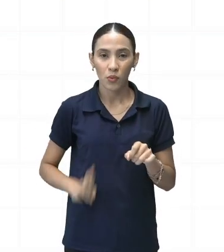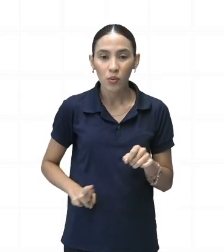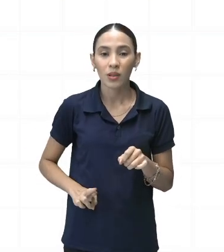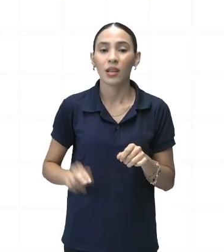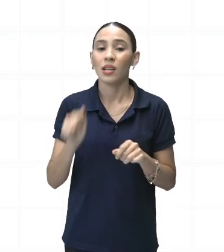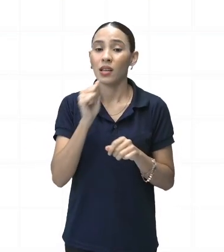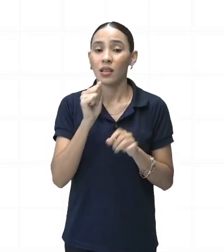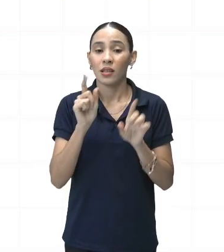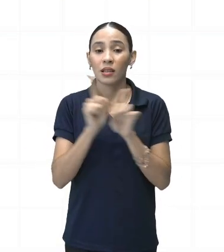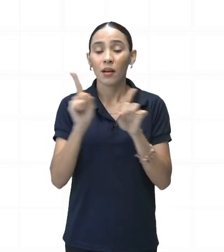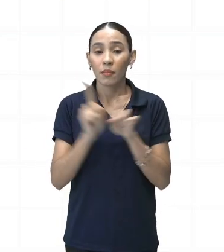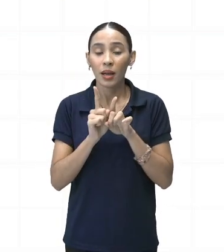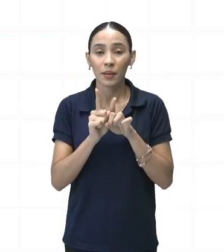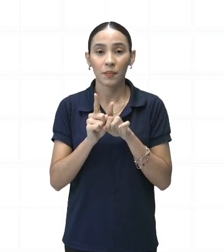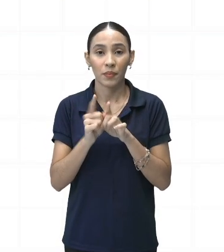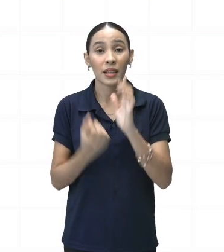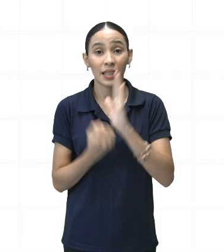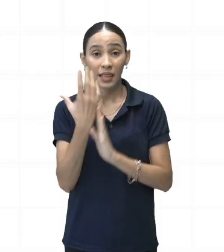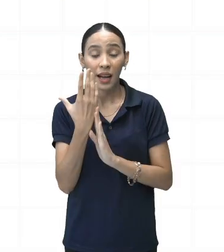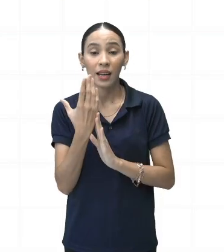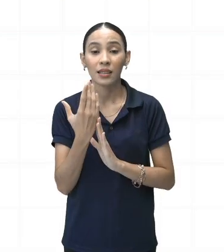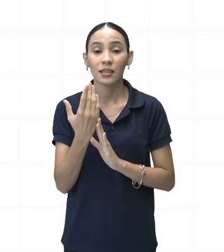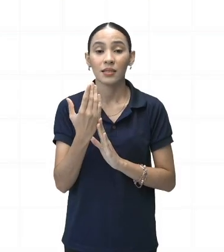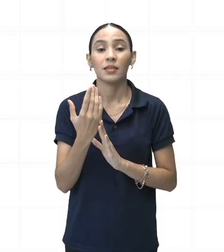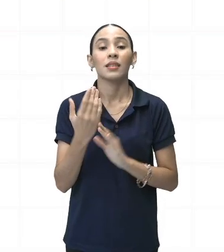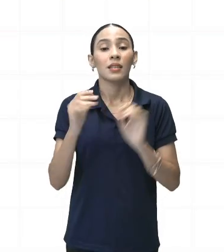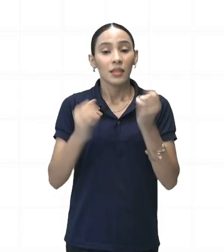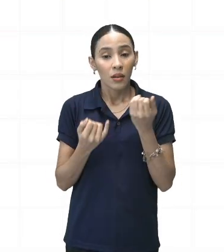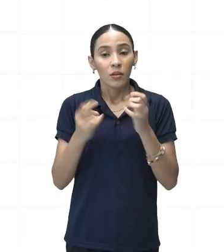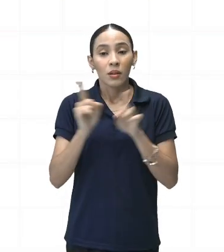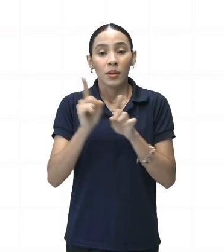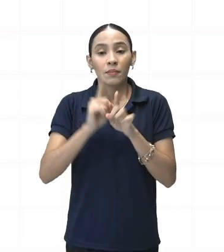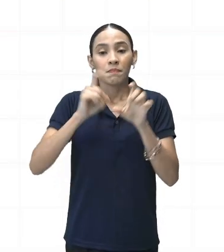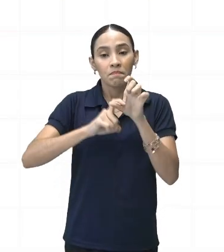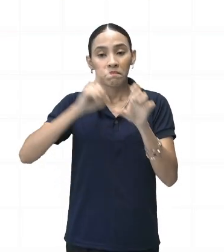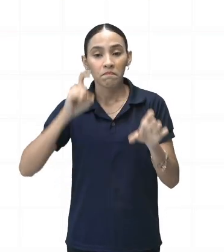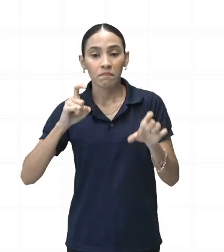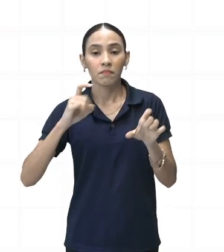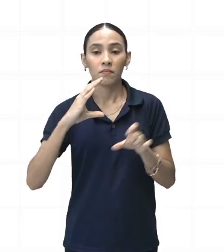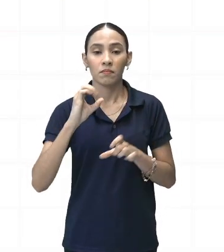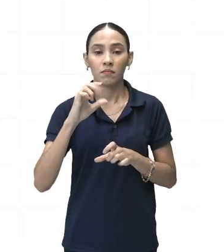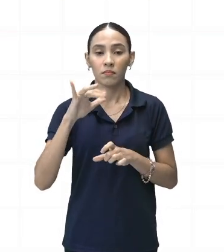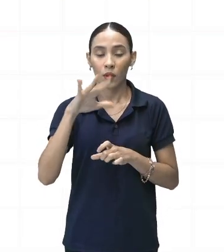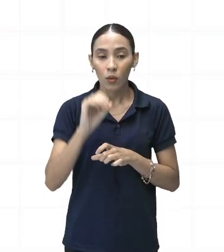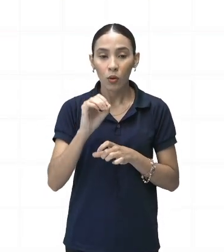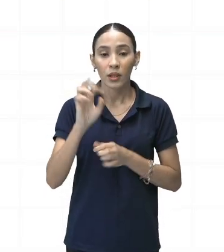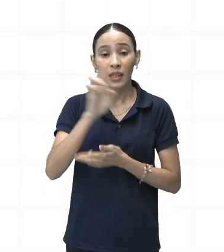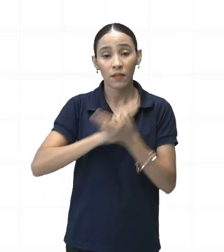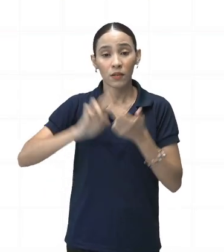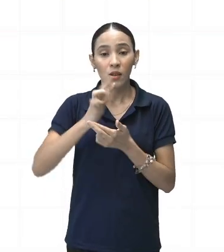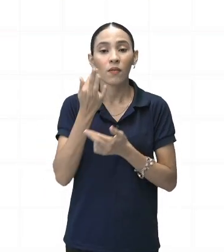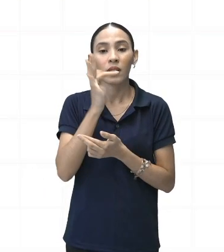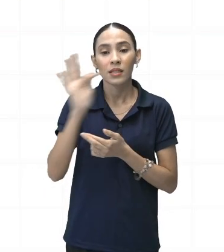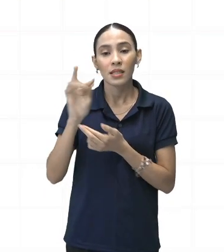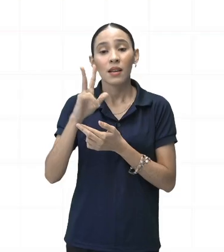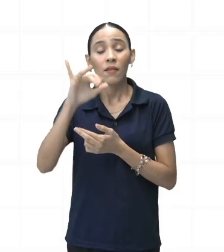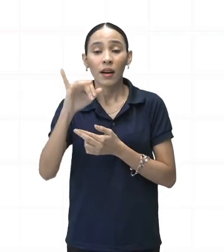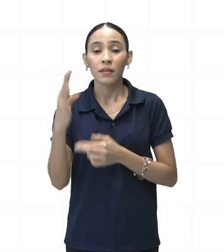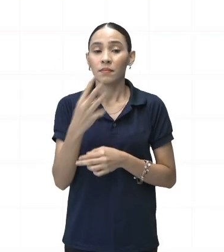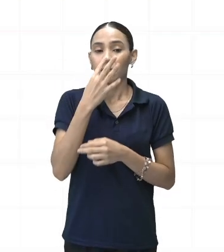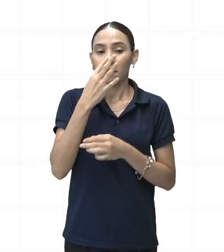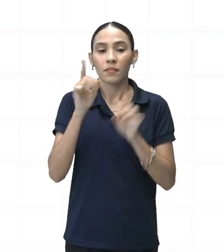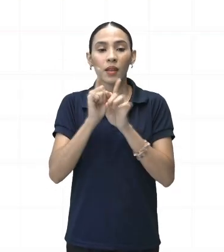estavam sendo instauradas. A independência das colônias americanas e a Revolução Francesa vão inspirar